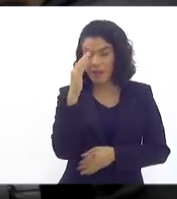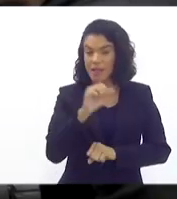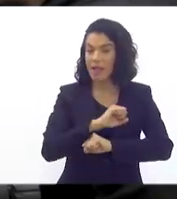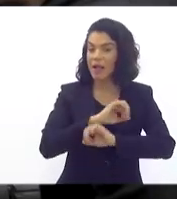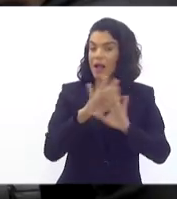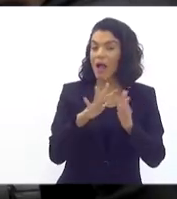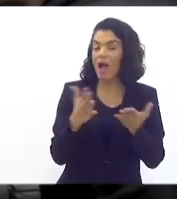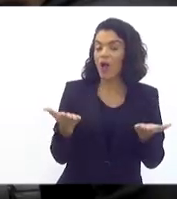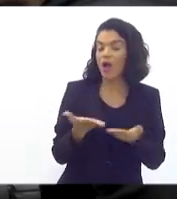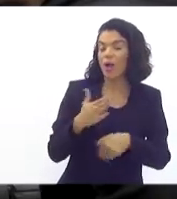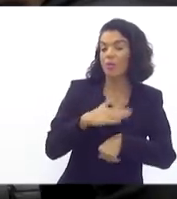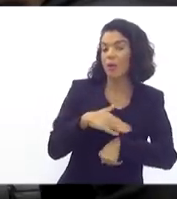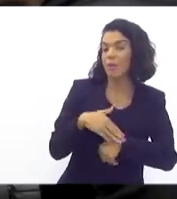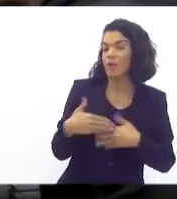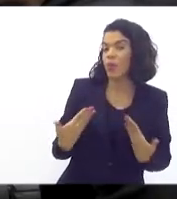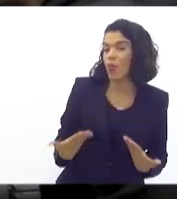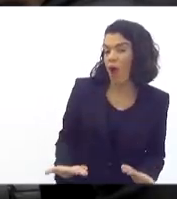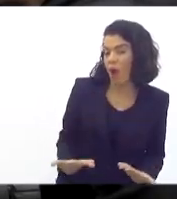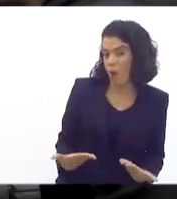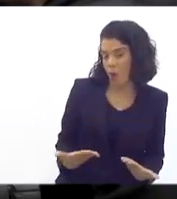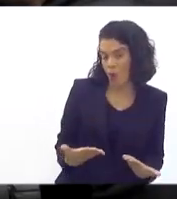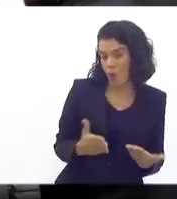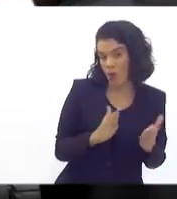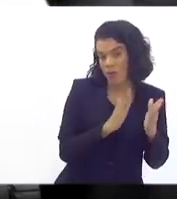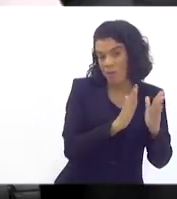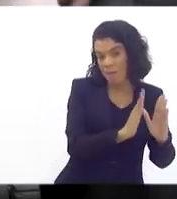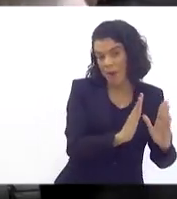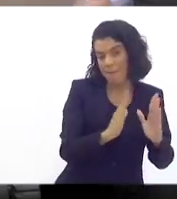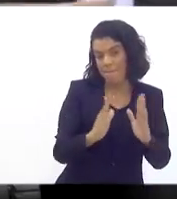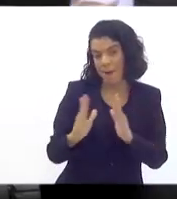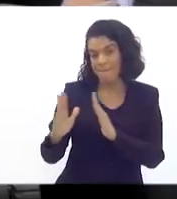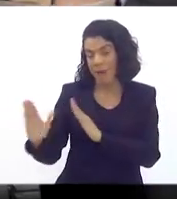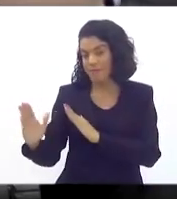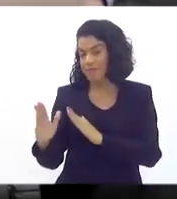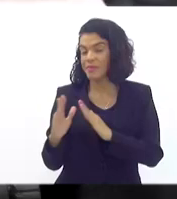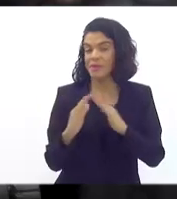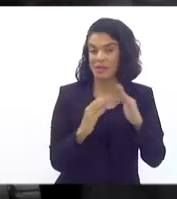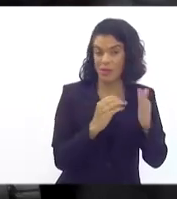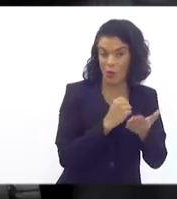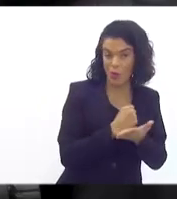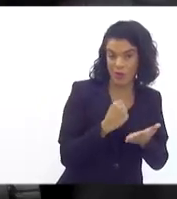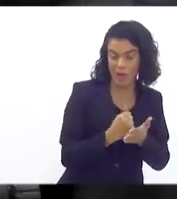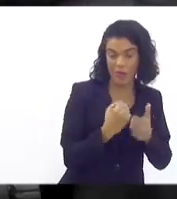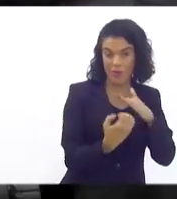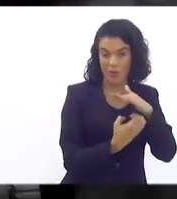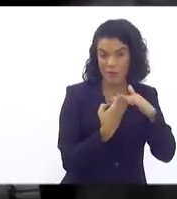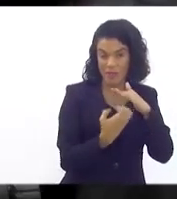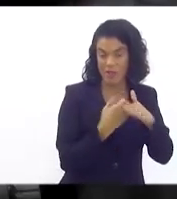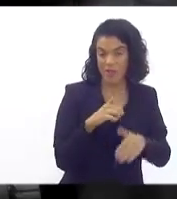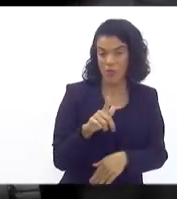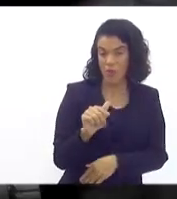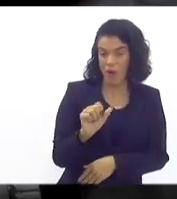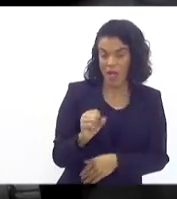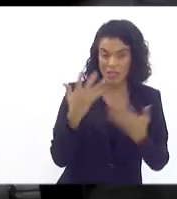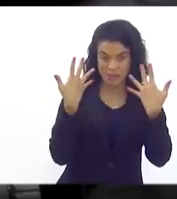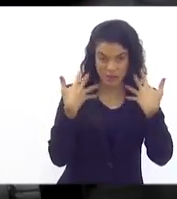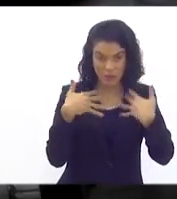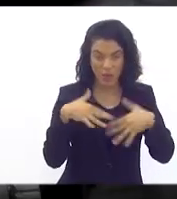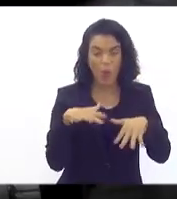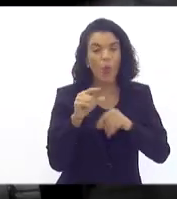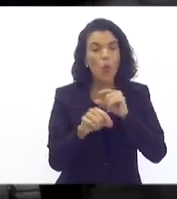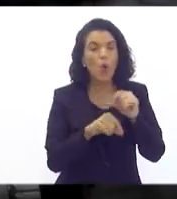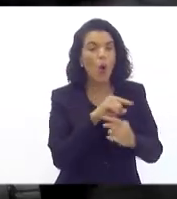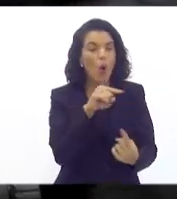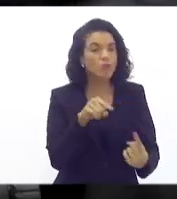que momento estamos do processo de de concessão do gás natural ou seja o que nós queremos nesse